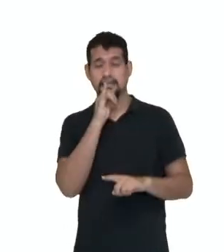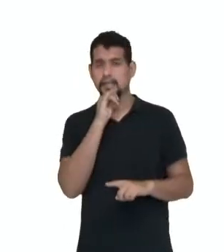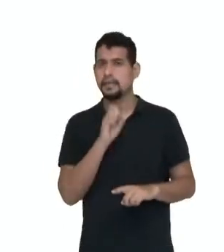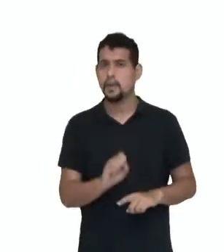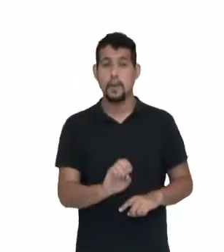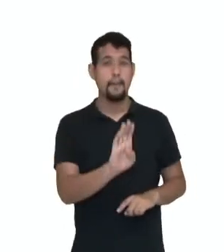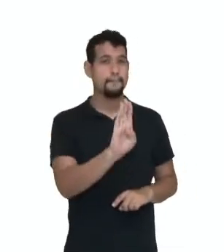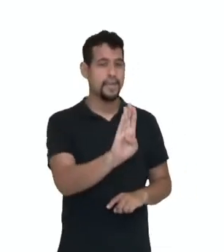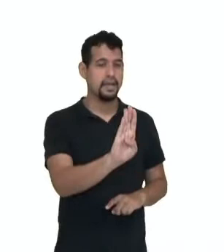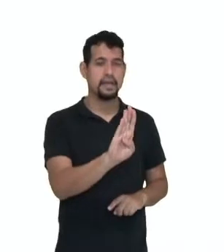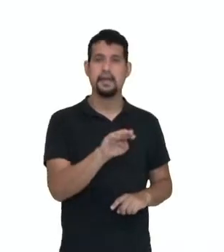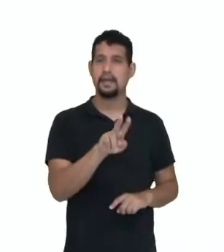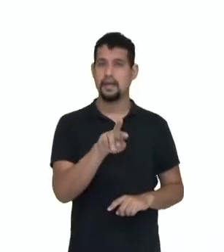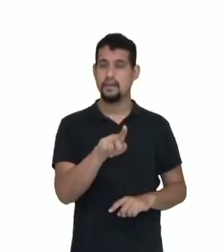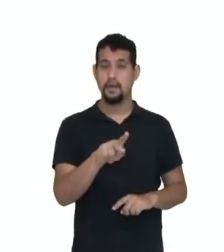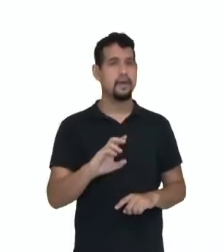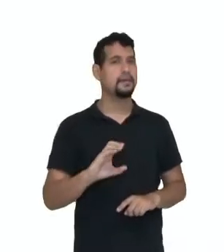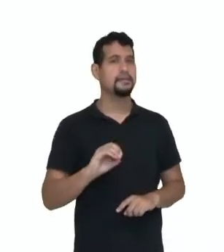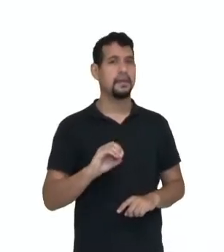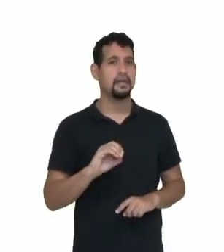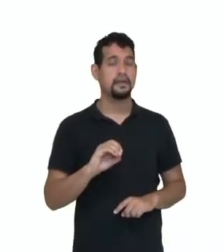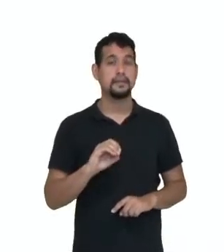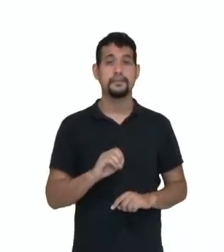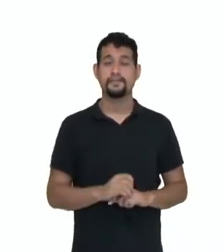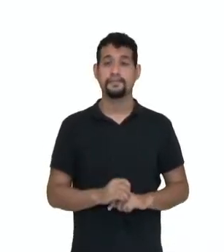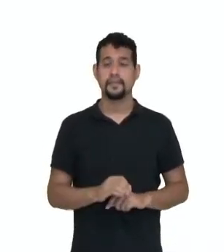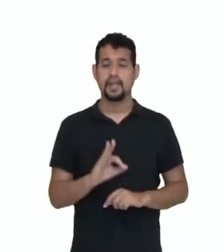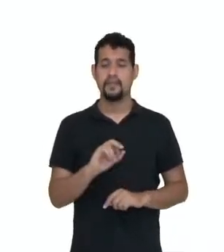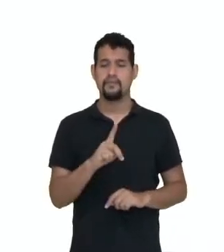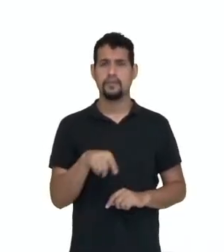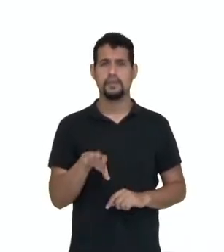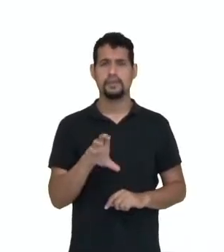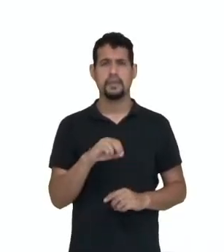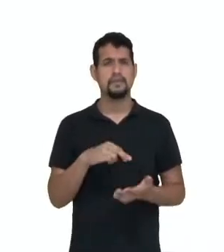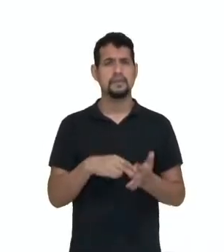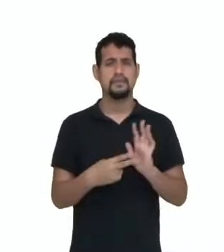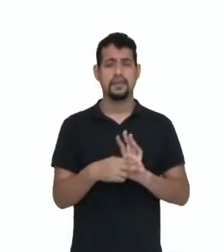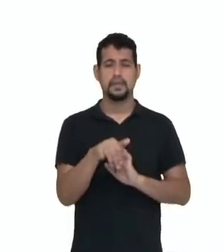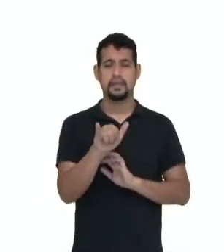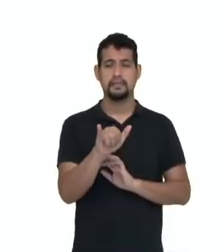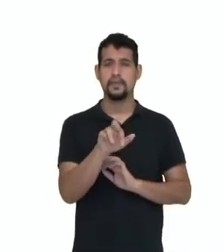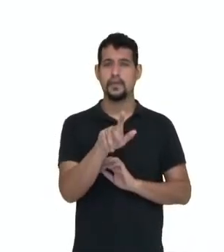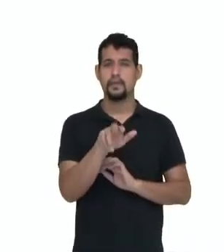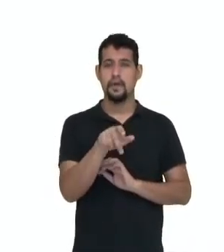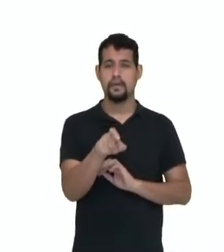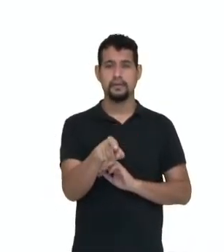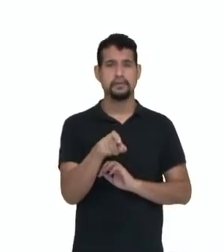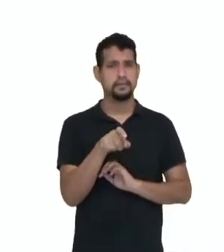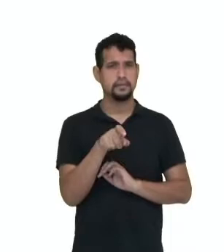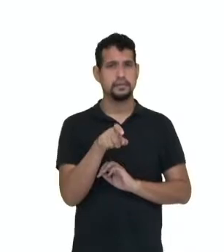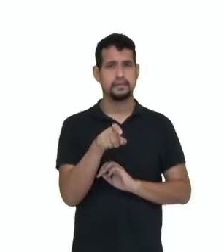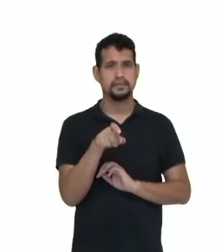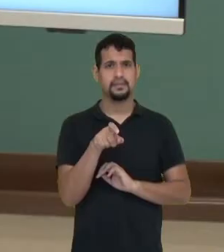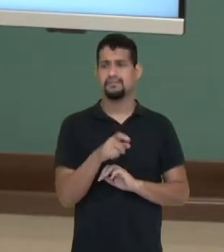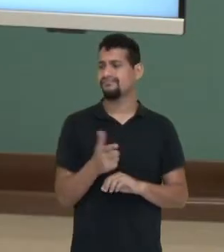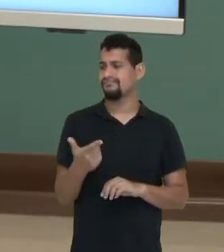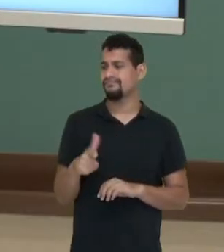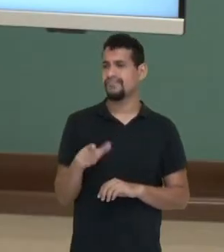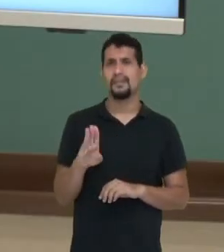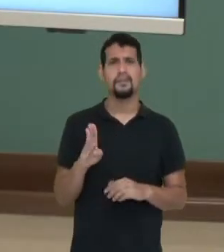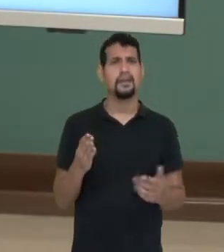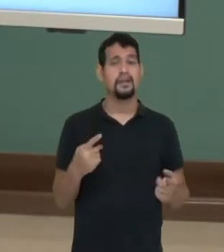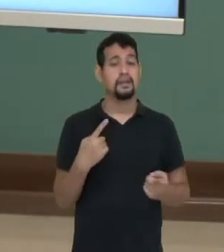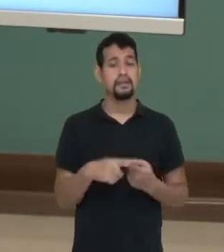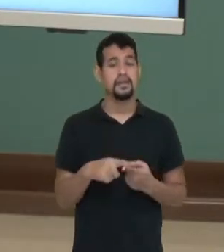b é igual a zero, a lei da função afim é dada por y igual a x. Eu não tenho b porque ele